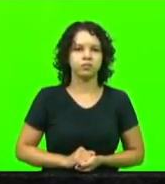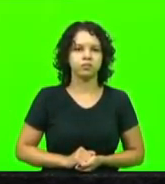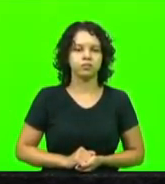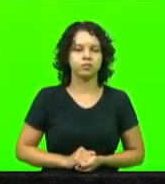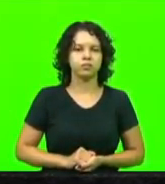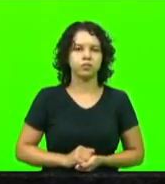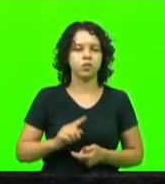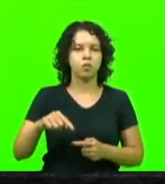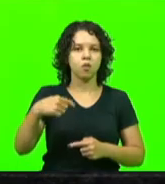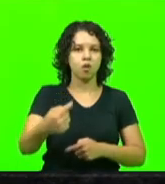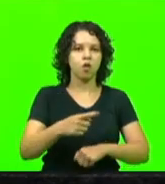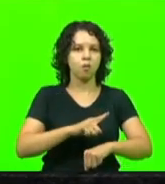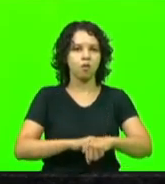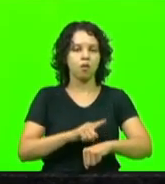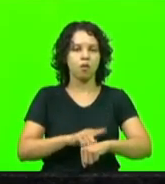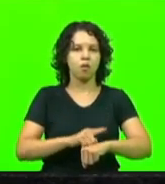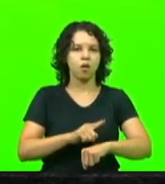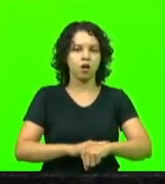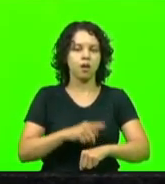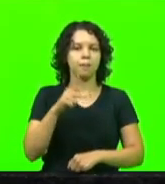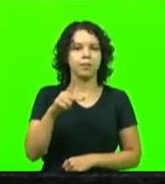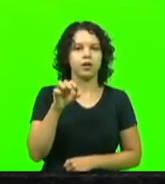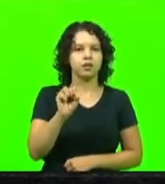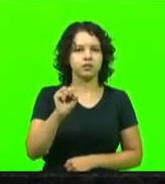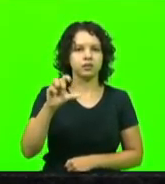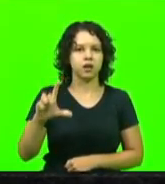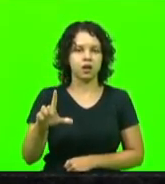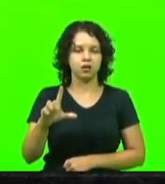Próximo horário pertence ao PSL.